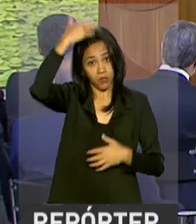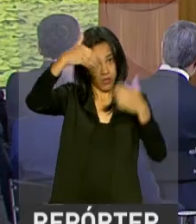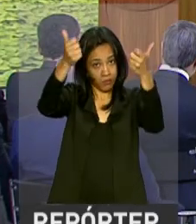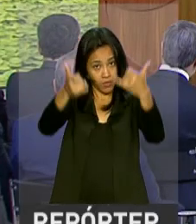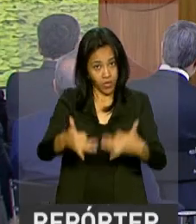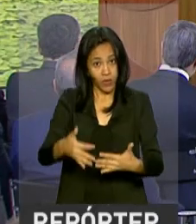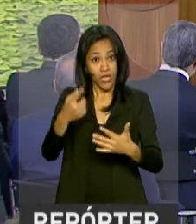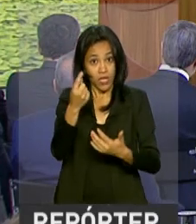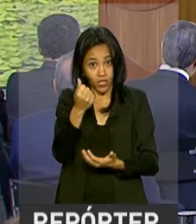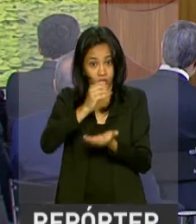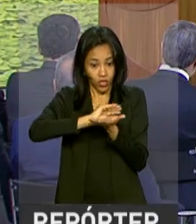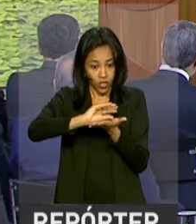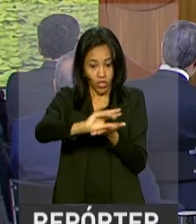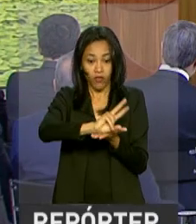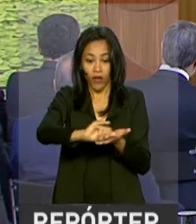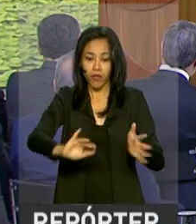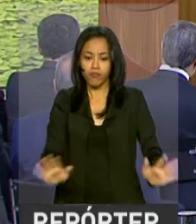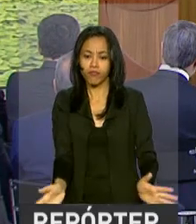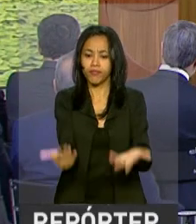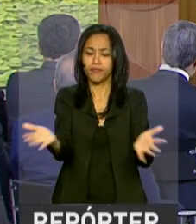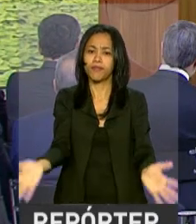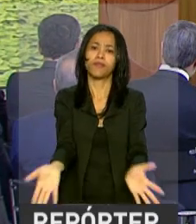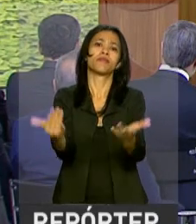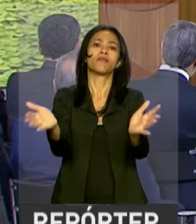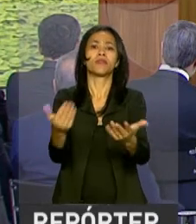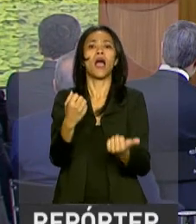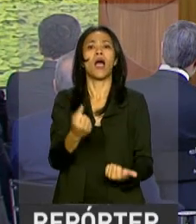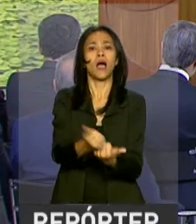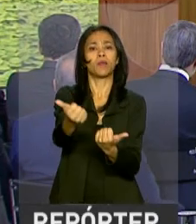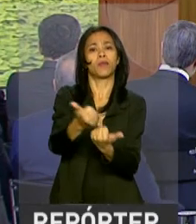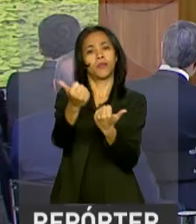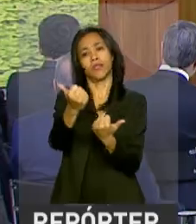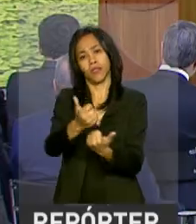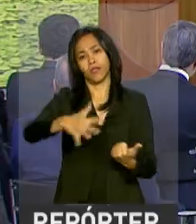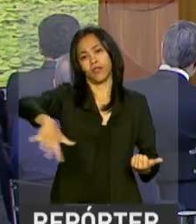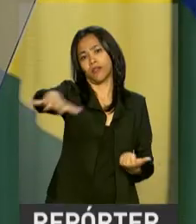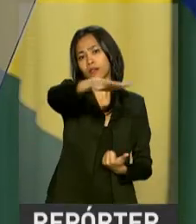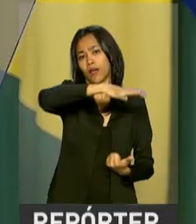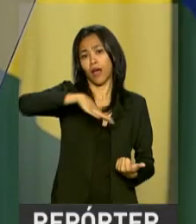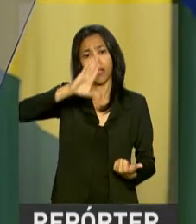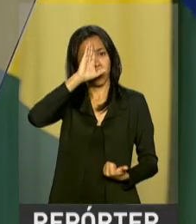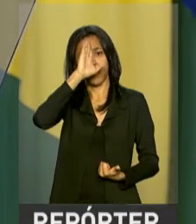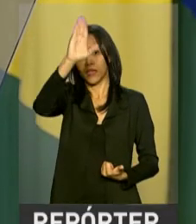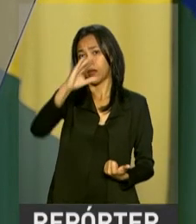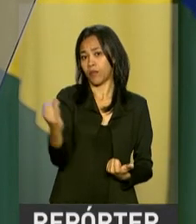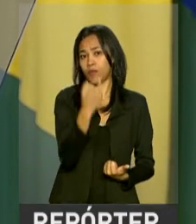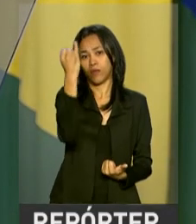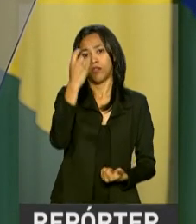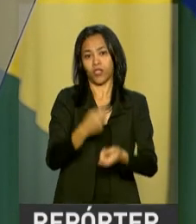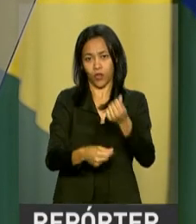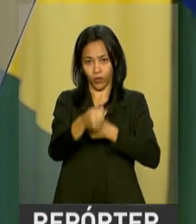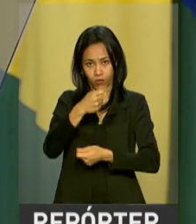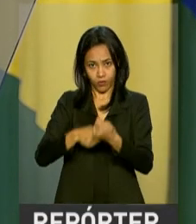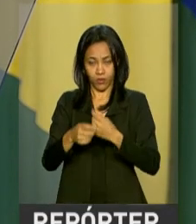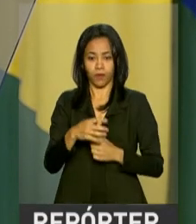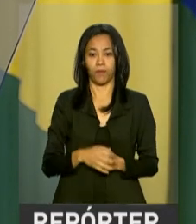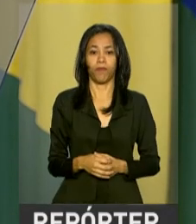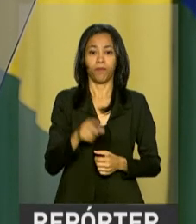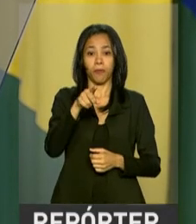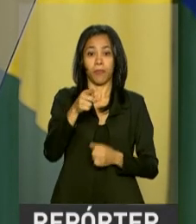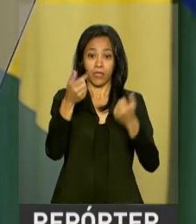o crescimento e garantir apoio a um setor fundamental da economia no mundo todo a nossa agricultura